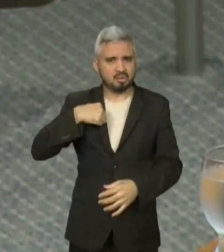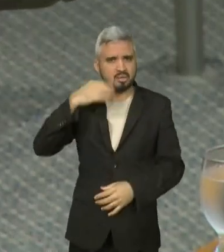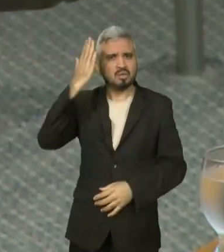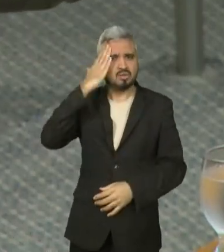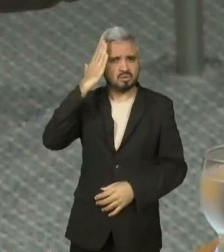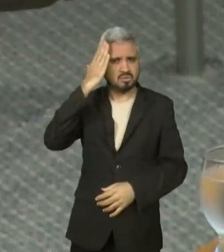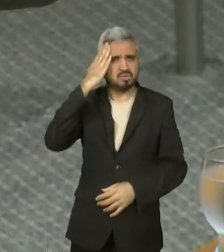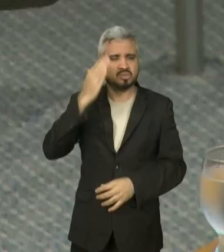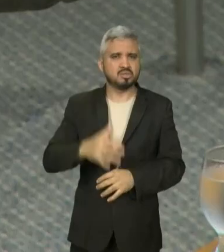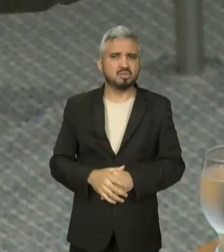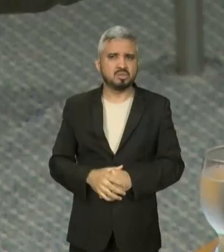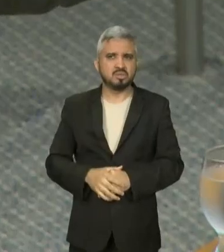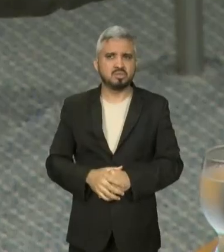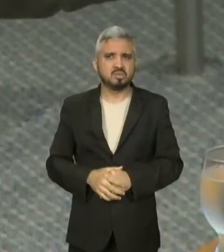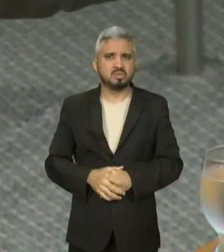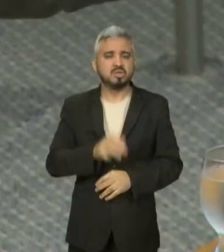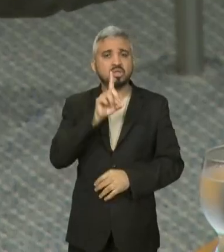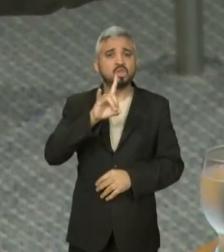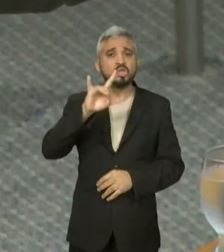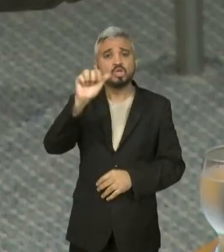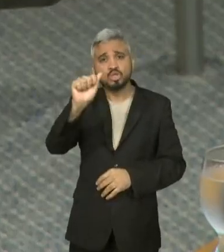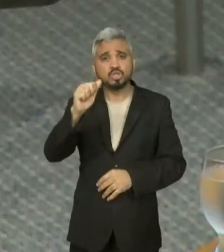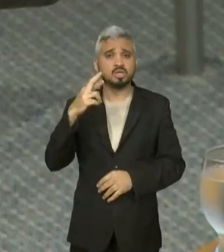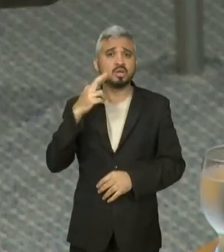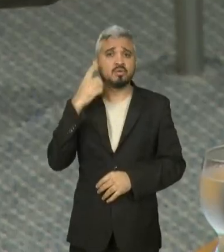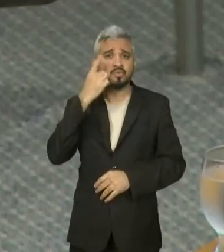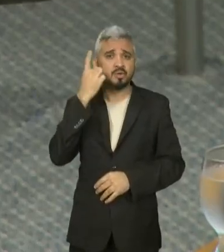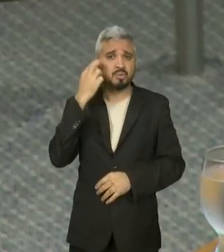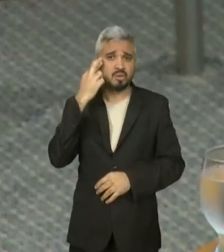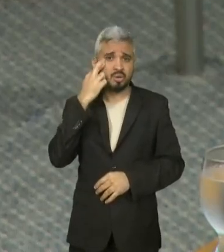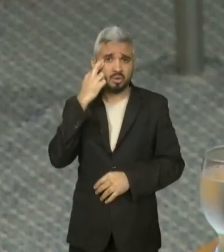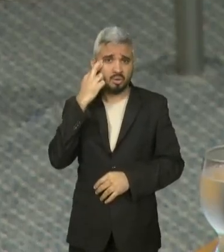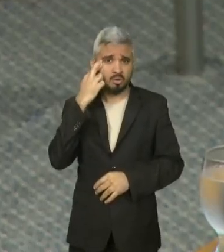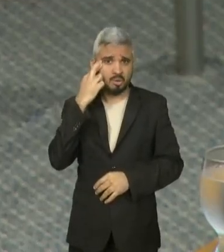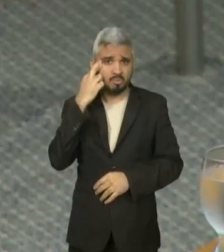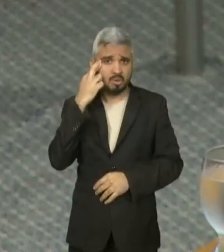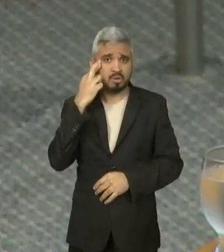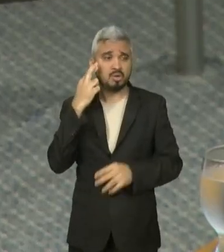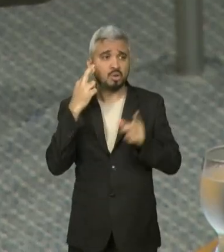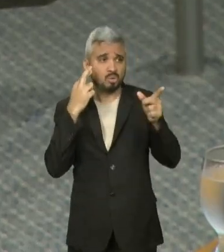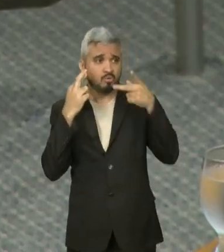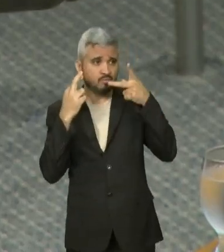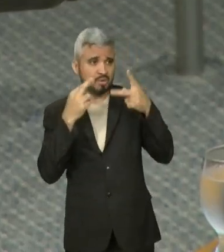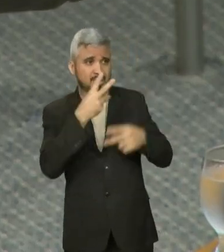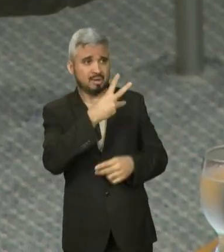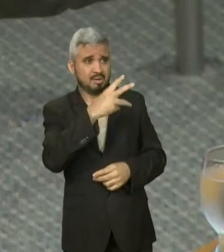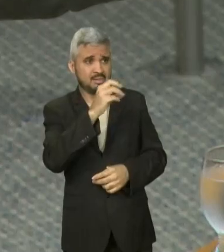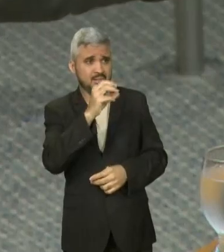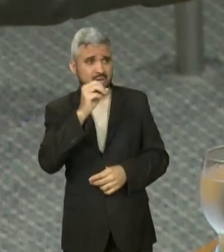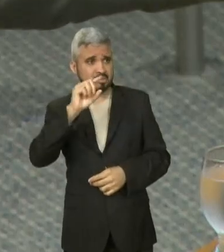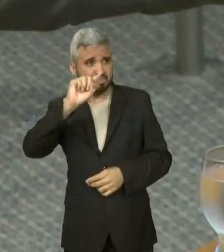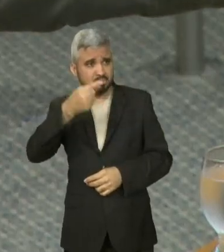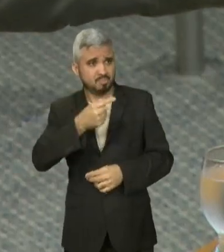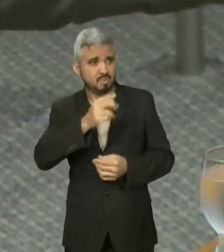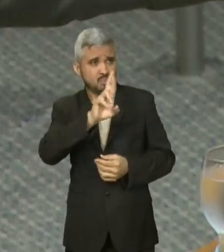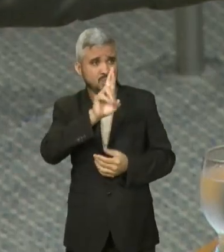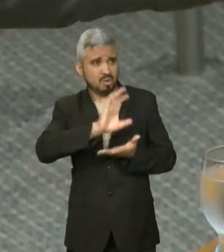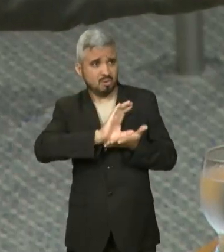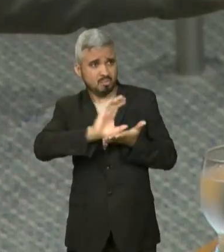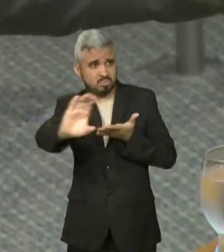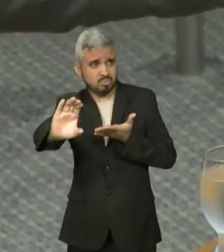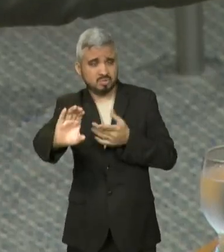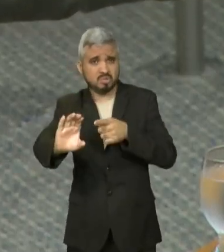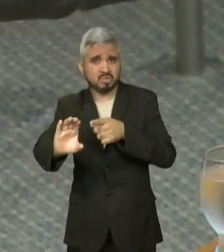o título de cidadão aqui na mão do deputado Roberto Costa, tu deu um papel dizendo que era 300 mil reais para fazer um asfalto de Trisdela ao Sítio Novo.